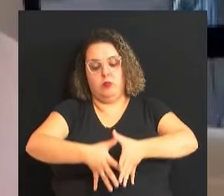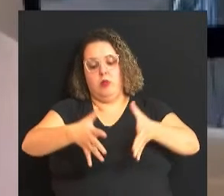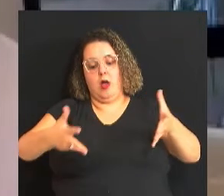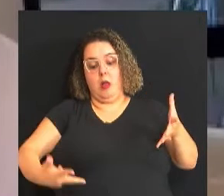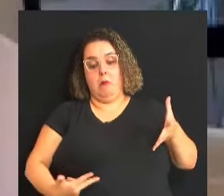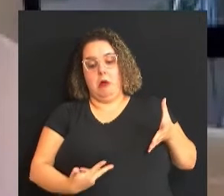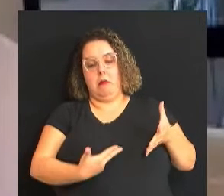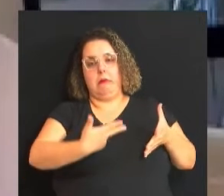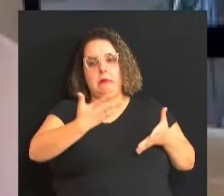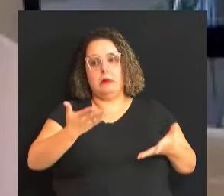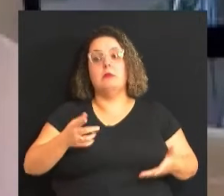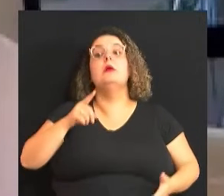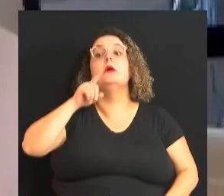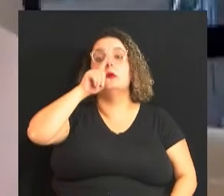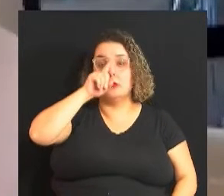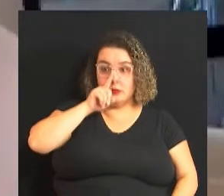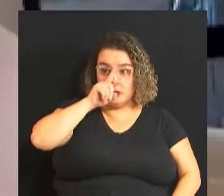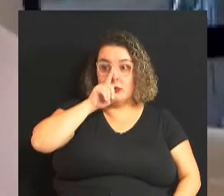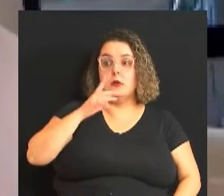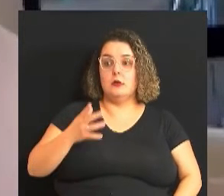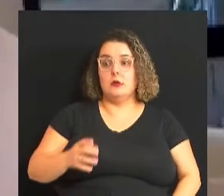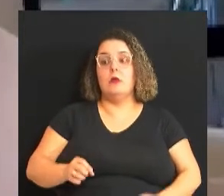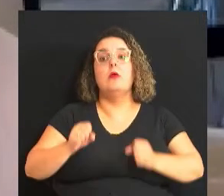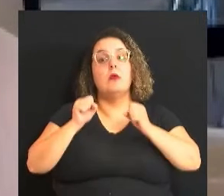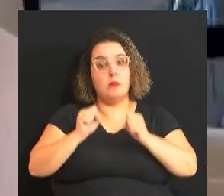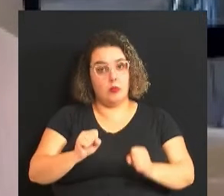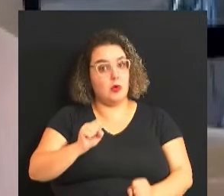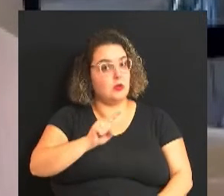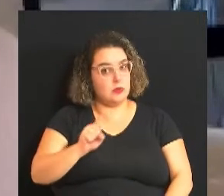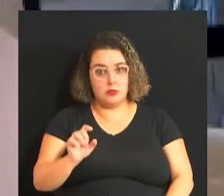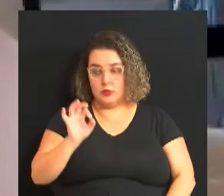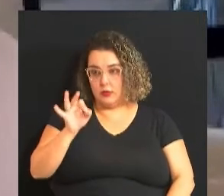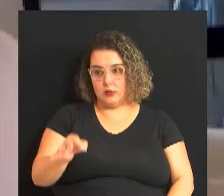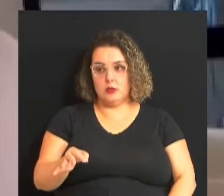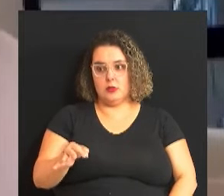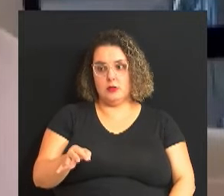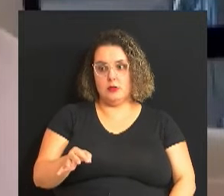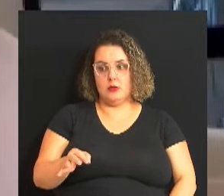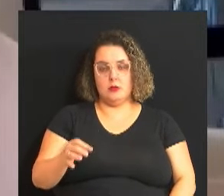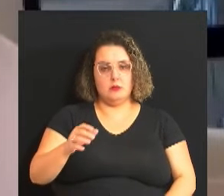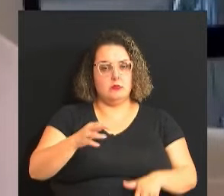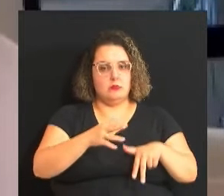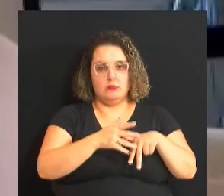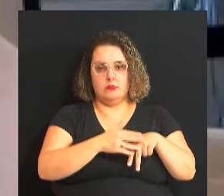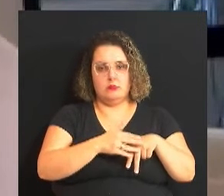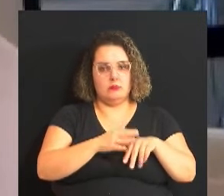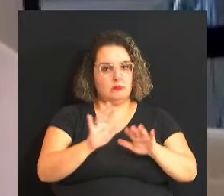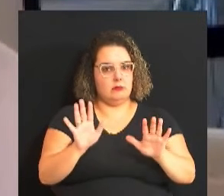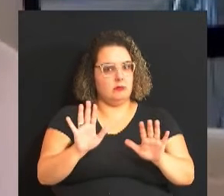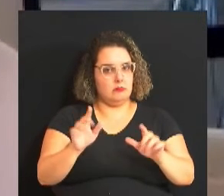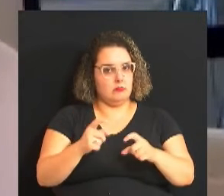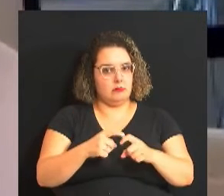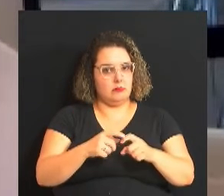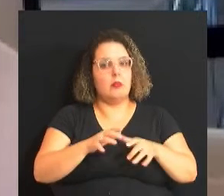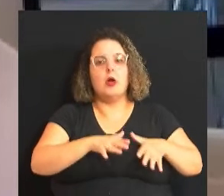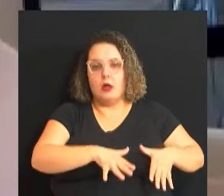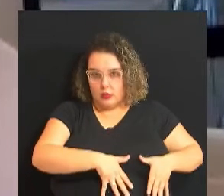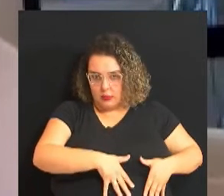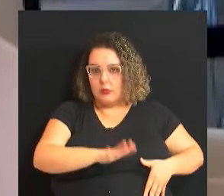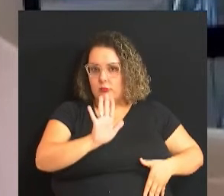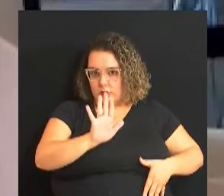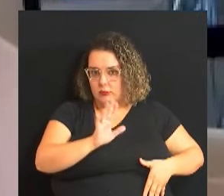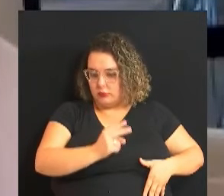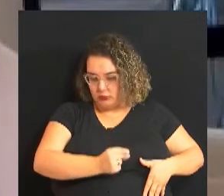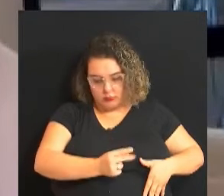vai ter um risco e pode não dar certo. Eu já tive pessoas que escolheram, doutor, eu vou ficar com o meu estômago o resto da